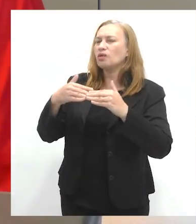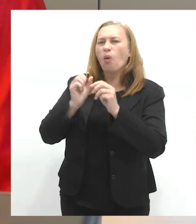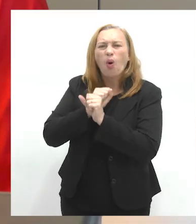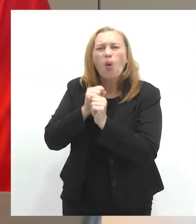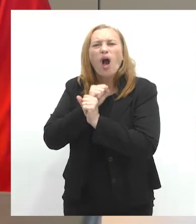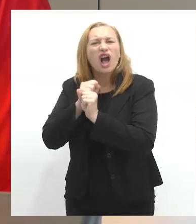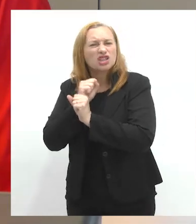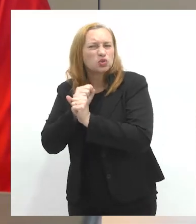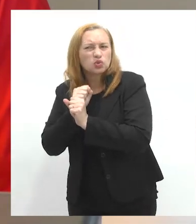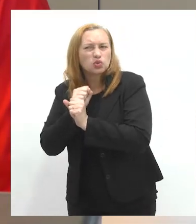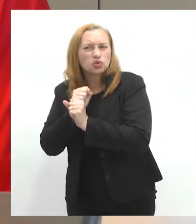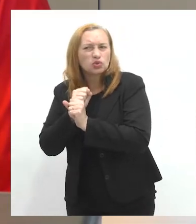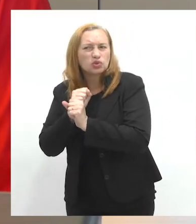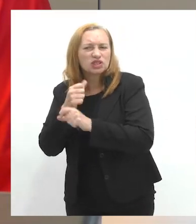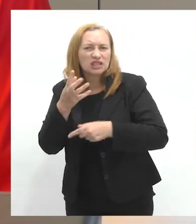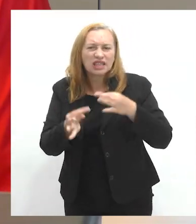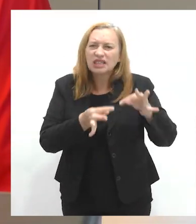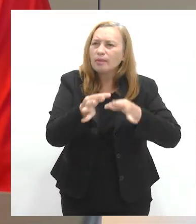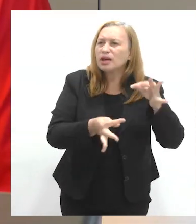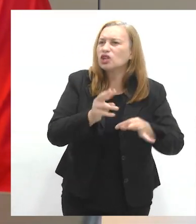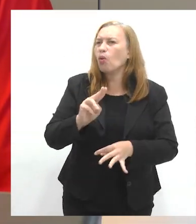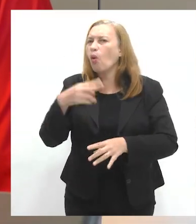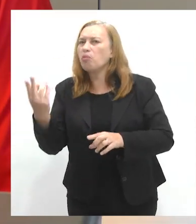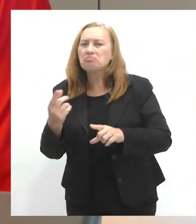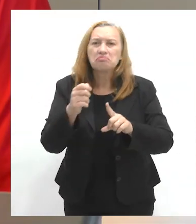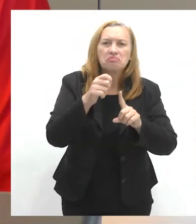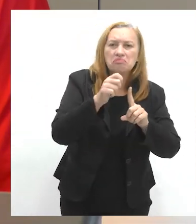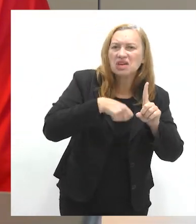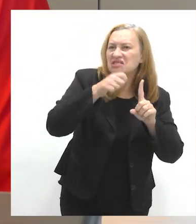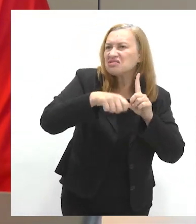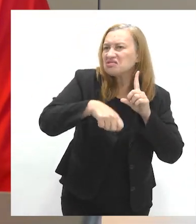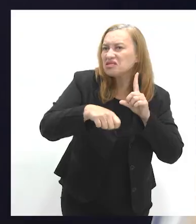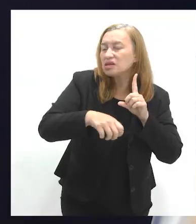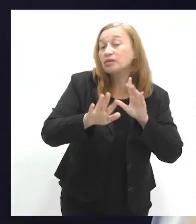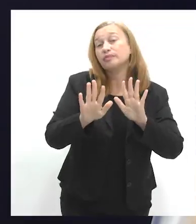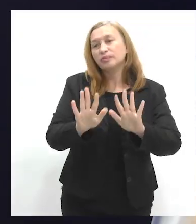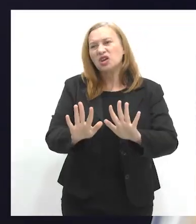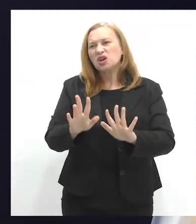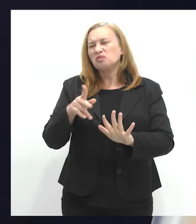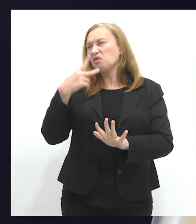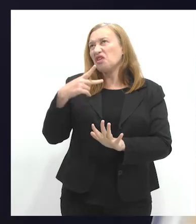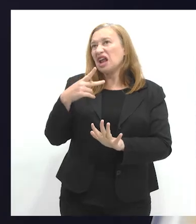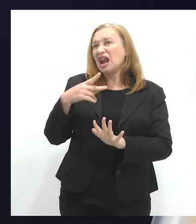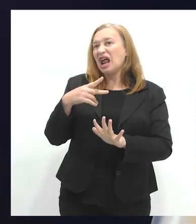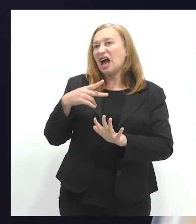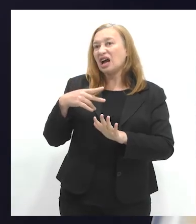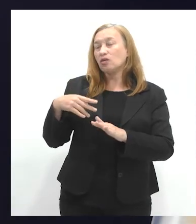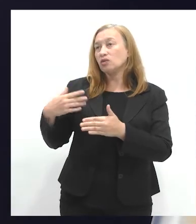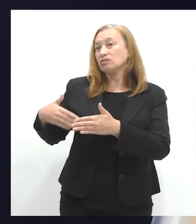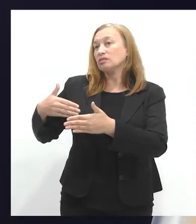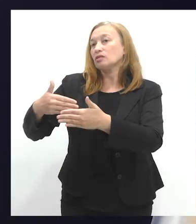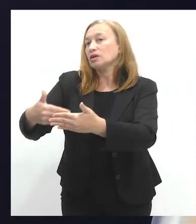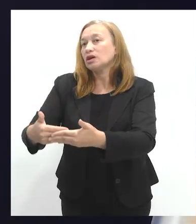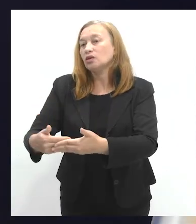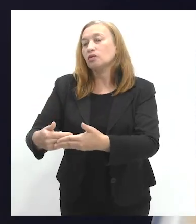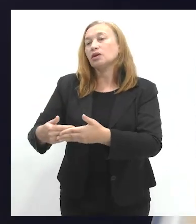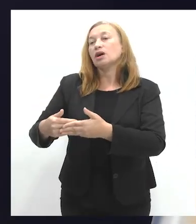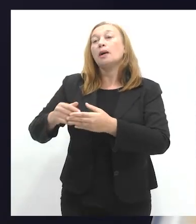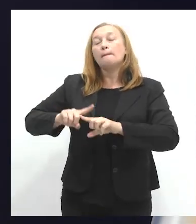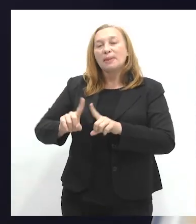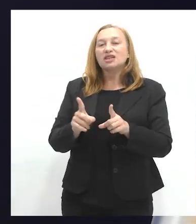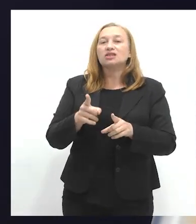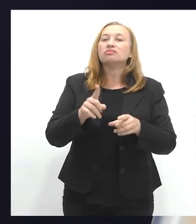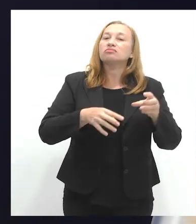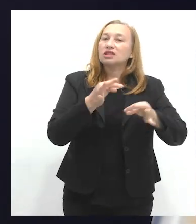com o passar dos anos de tratamento ou meses. Sim. Não digo nem com o passar dos anos do tratamento, mas